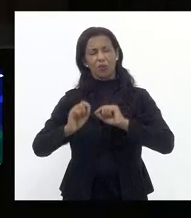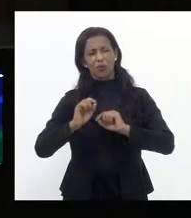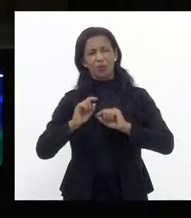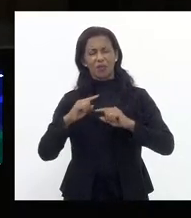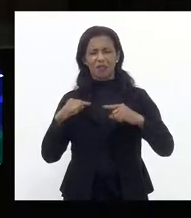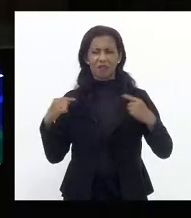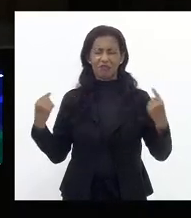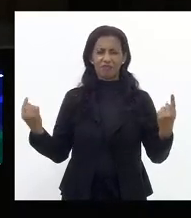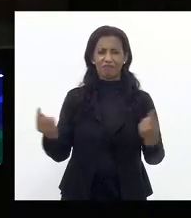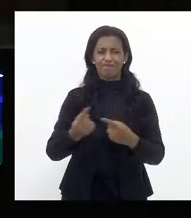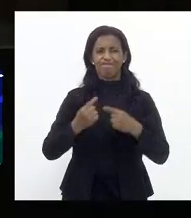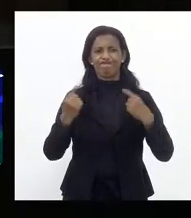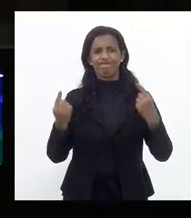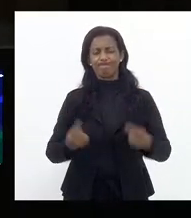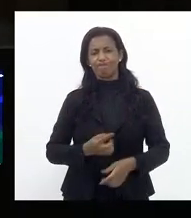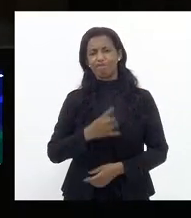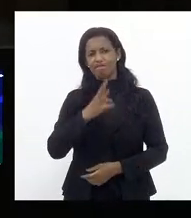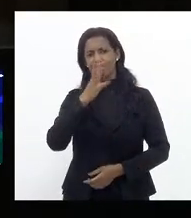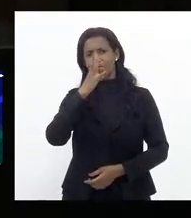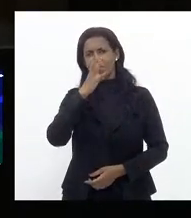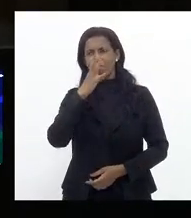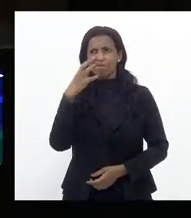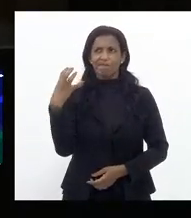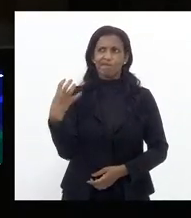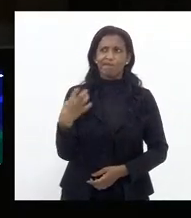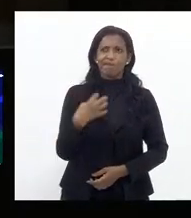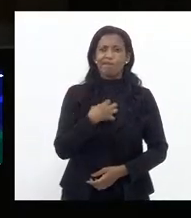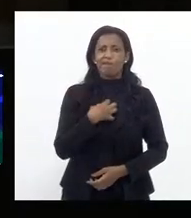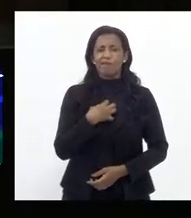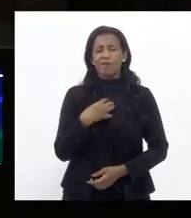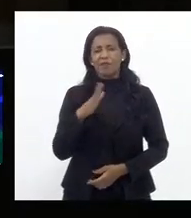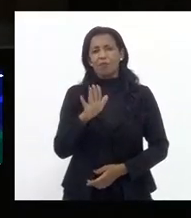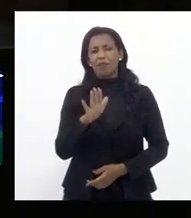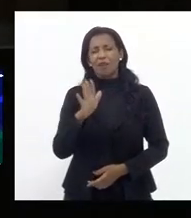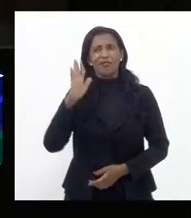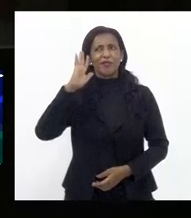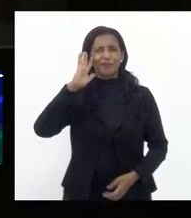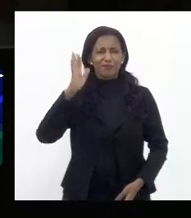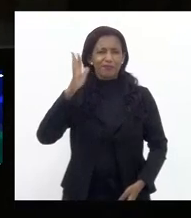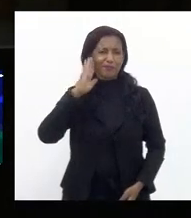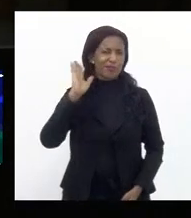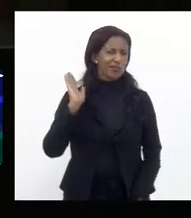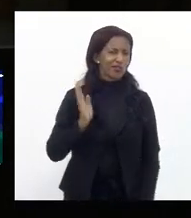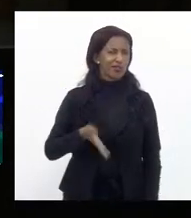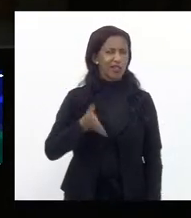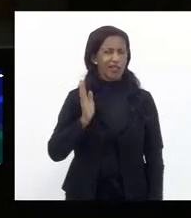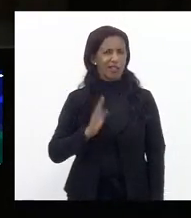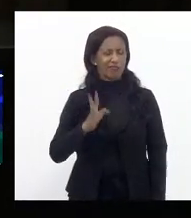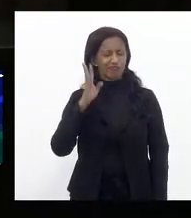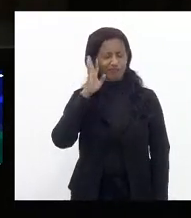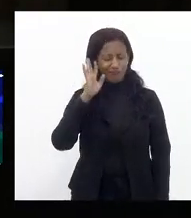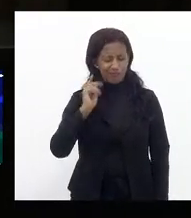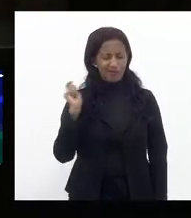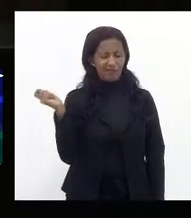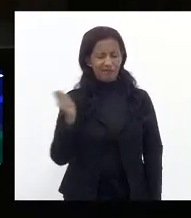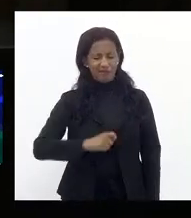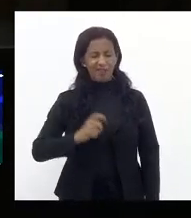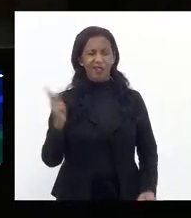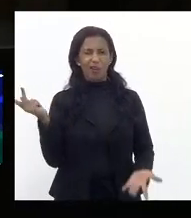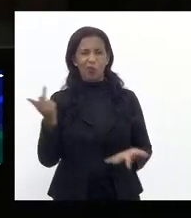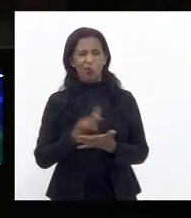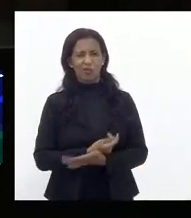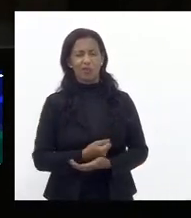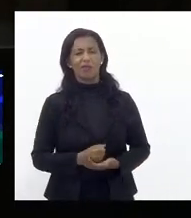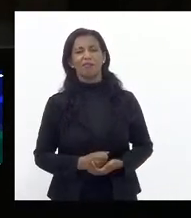forma, perplexos, mas a gente, de antemão, já imaginávamos que isto poderia